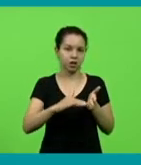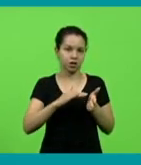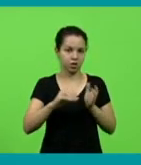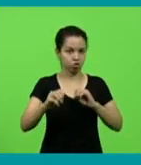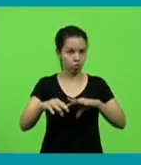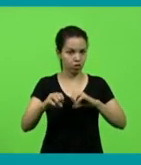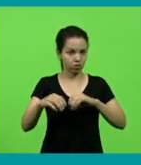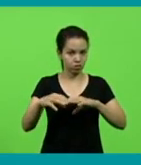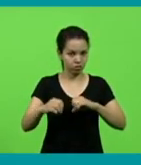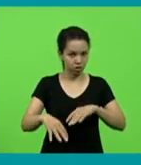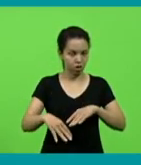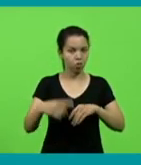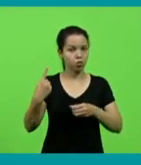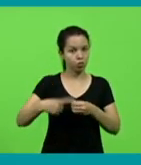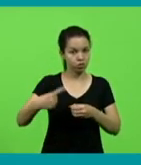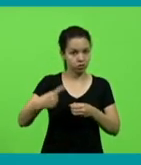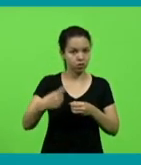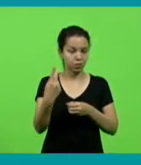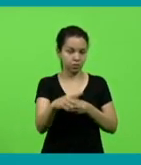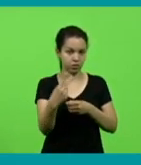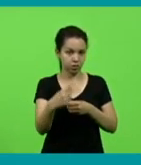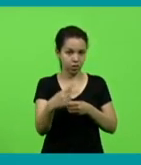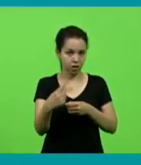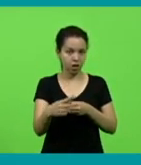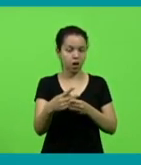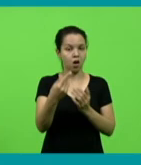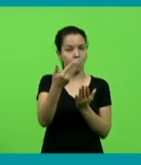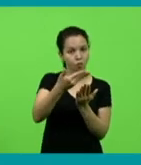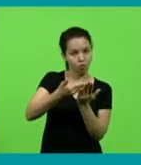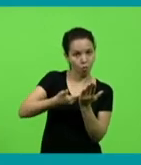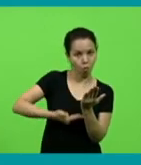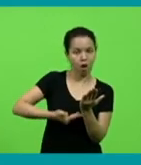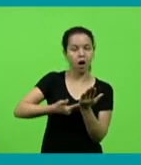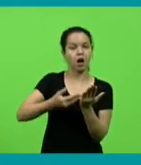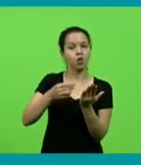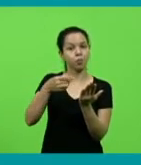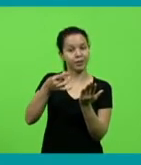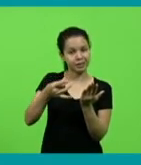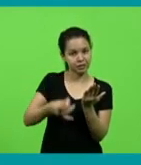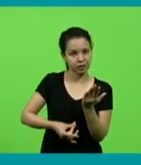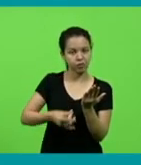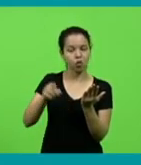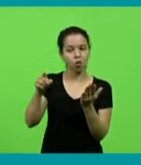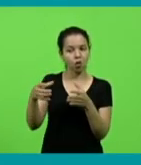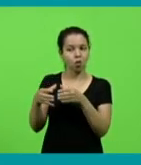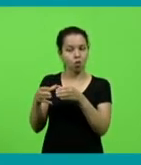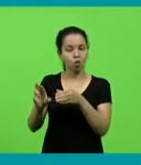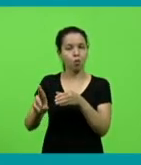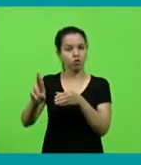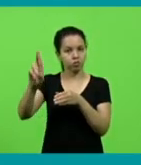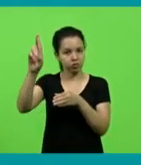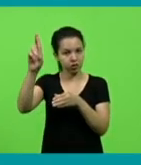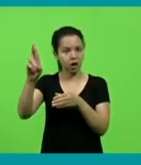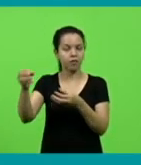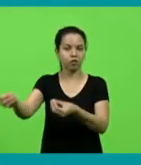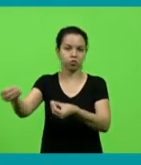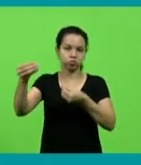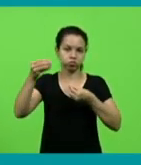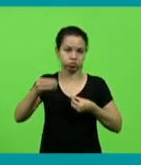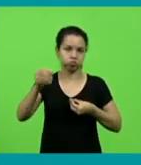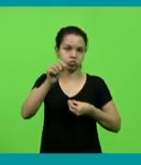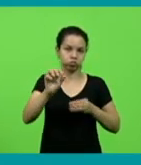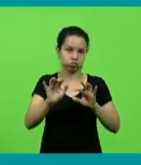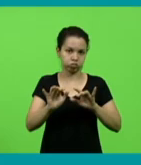de formulário específico disponibilizado pelo órgão competente. Aí, no 10A, os pais